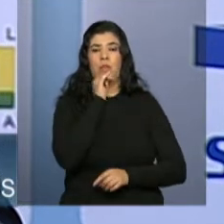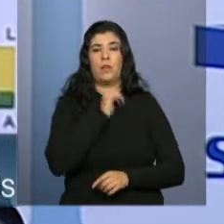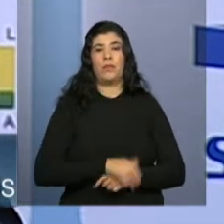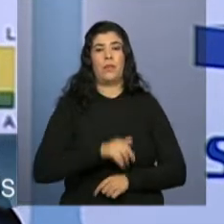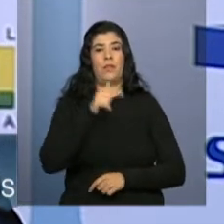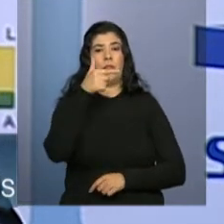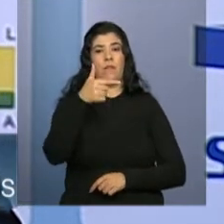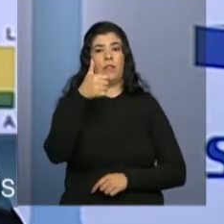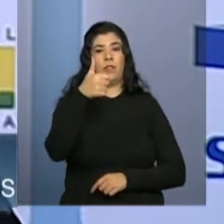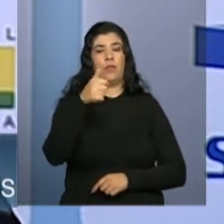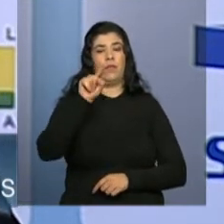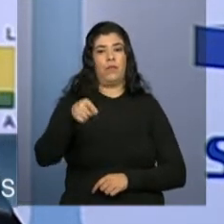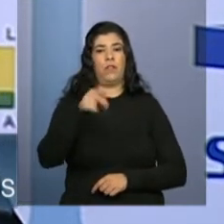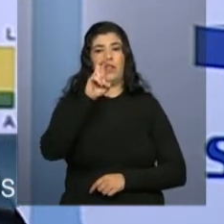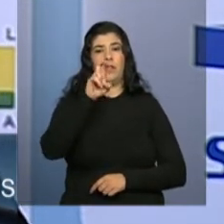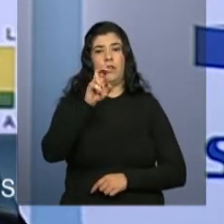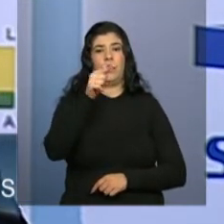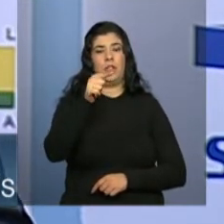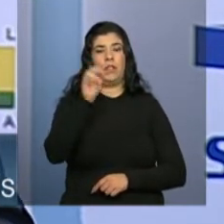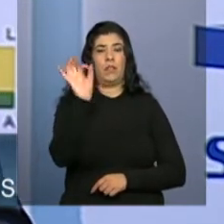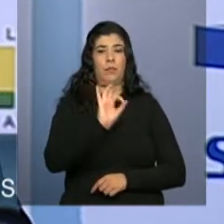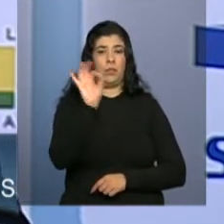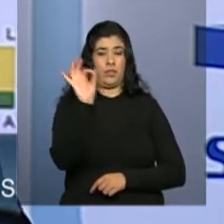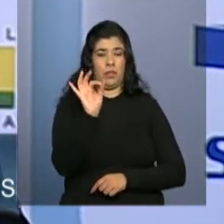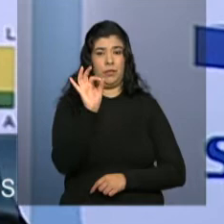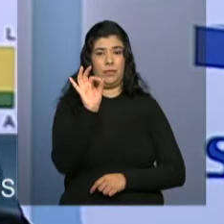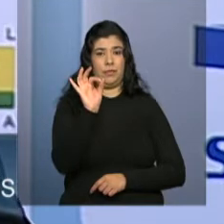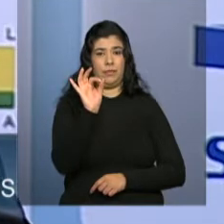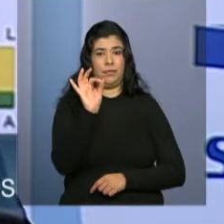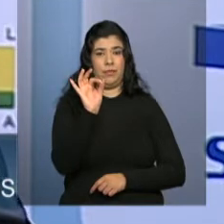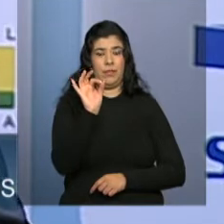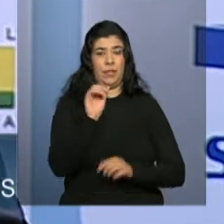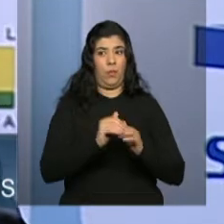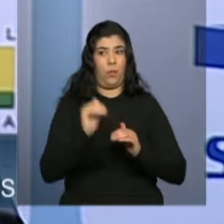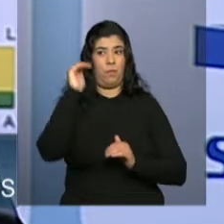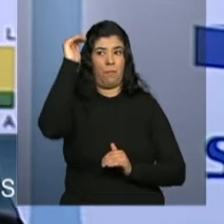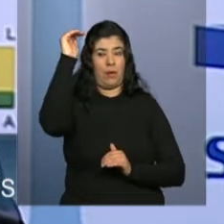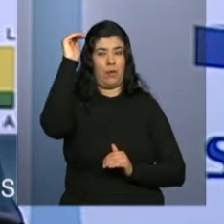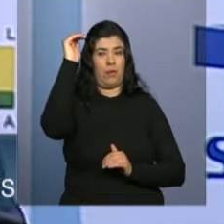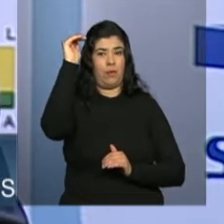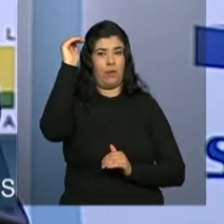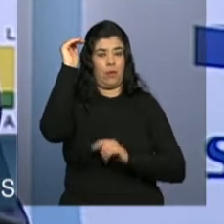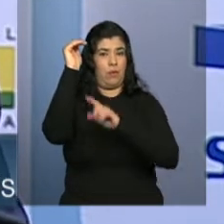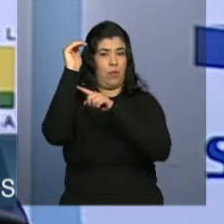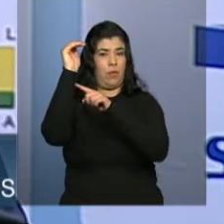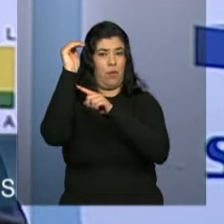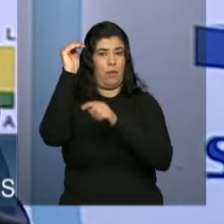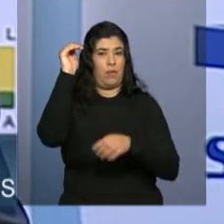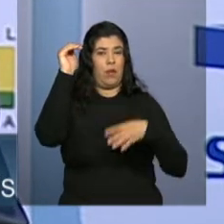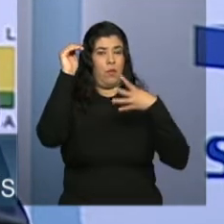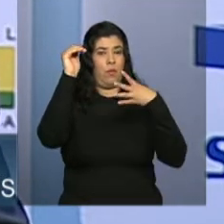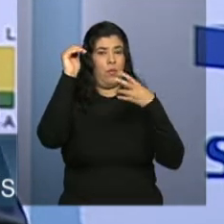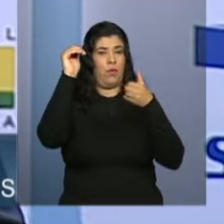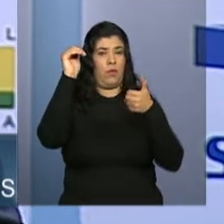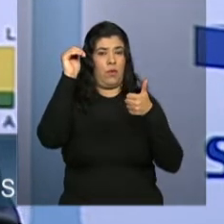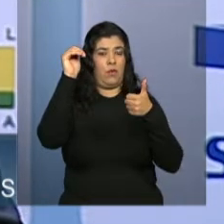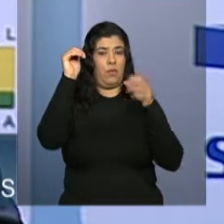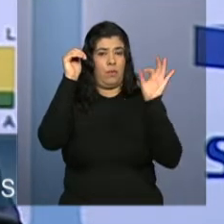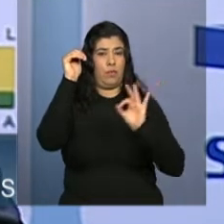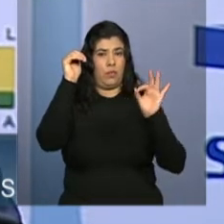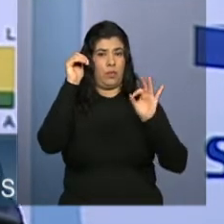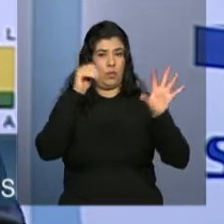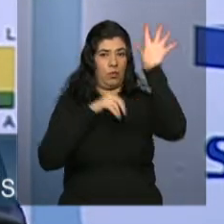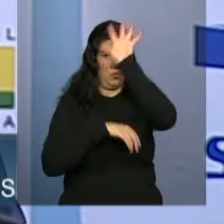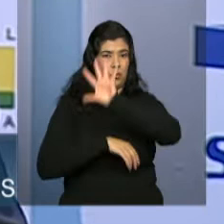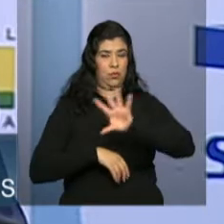só 21,50 e sete porcento então um maior valor ao invés de se aplicar a 41 por cento do mercado só vai